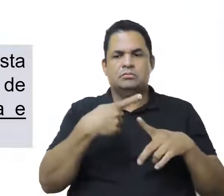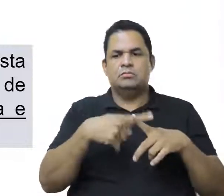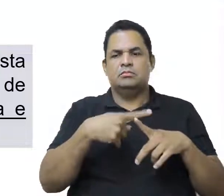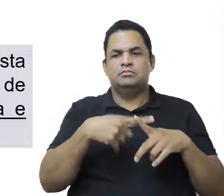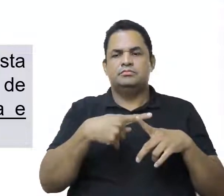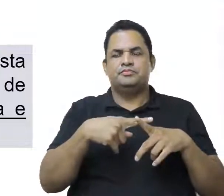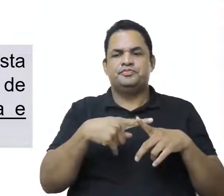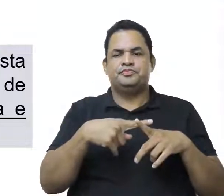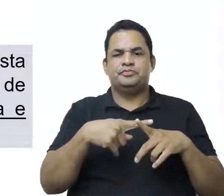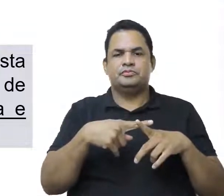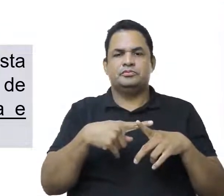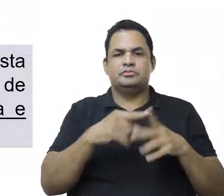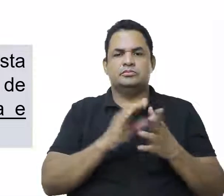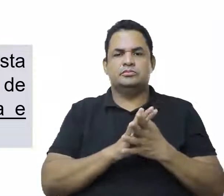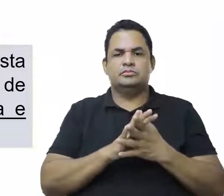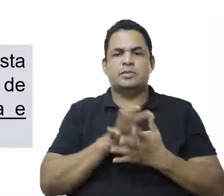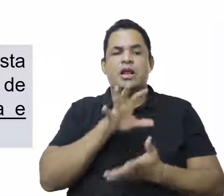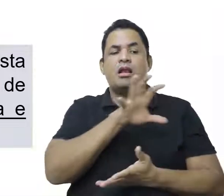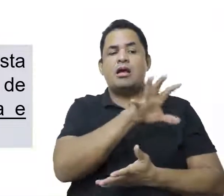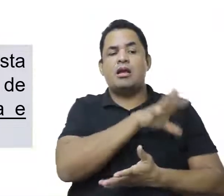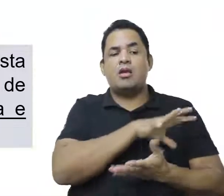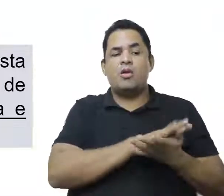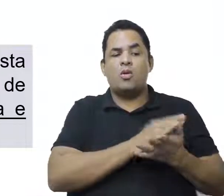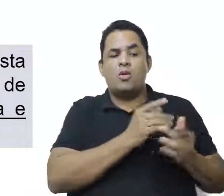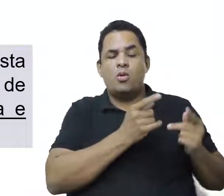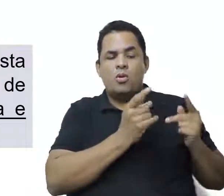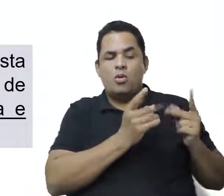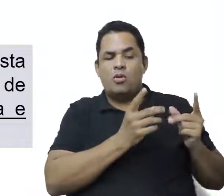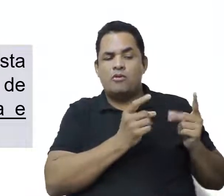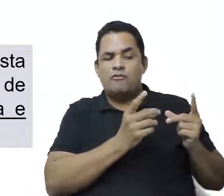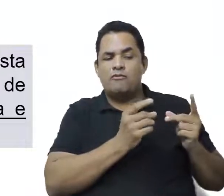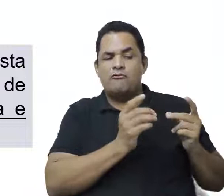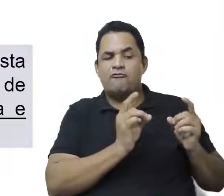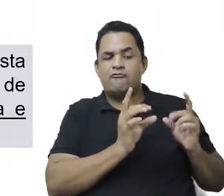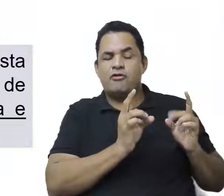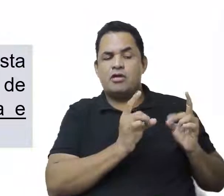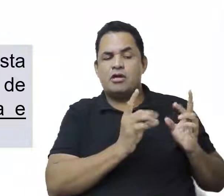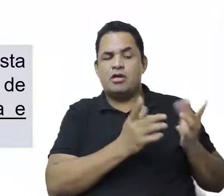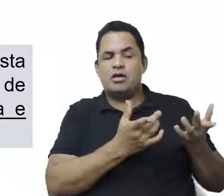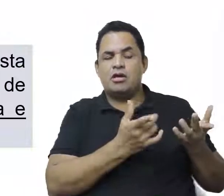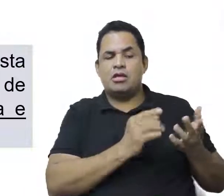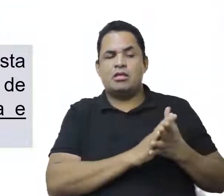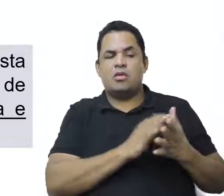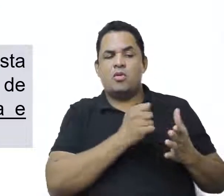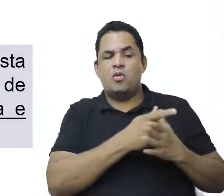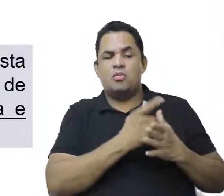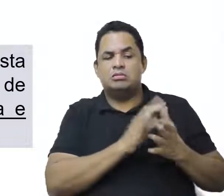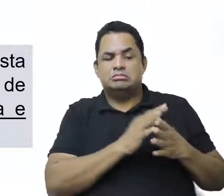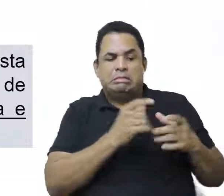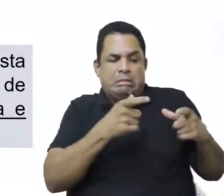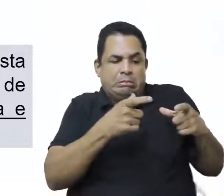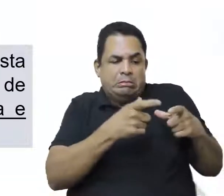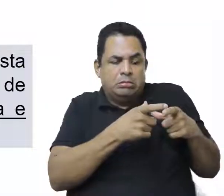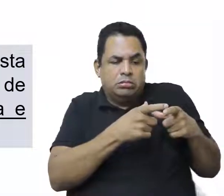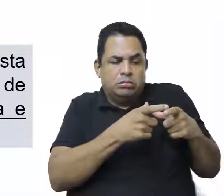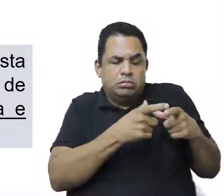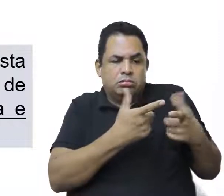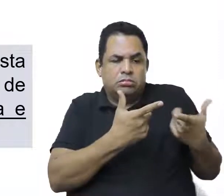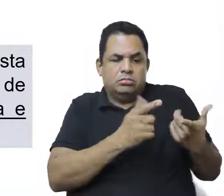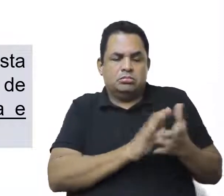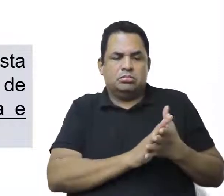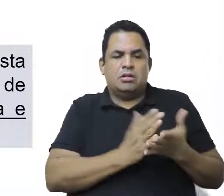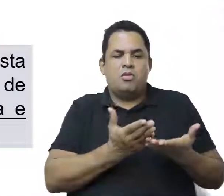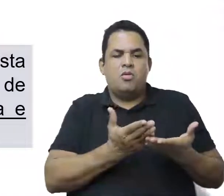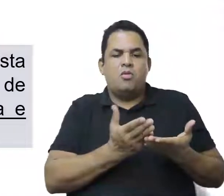Porque os mercados estavam inchados e a intenção